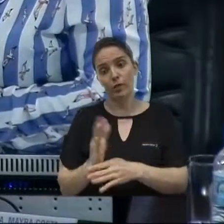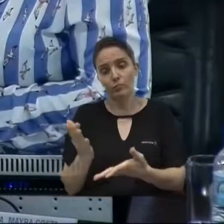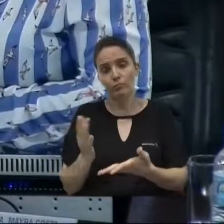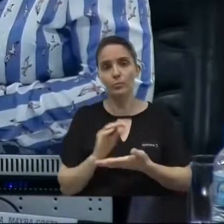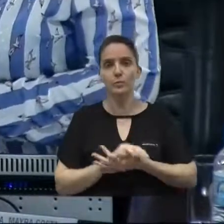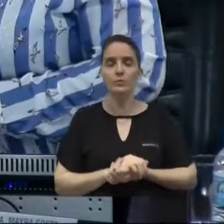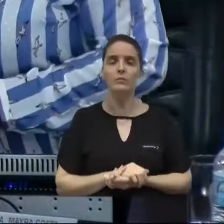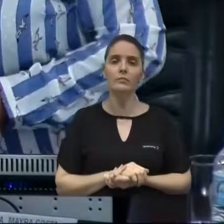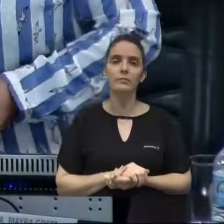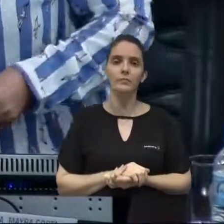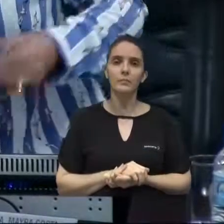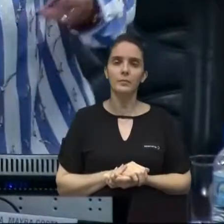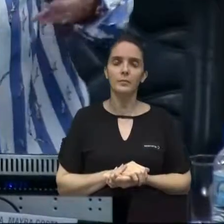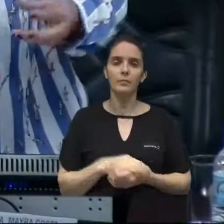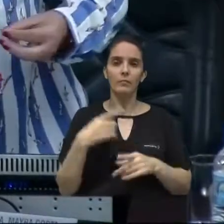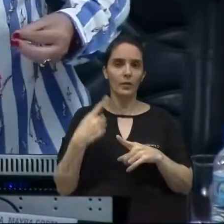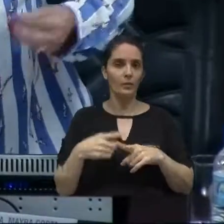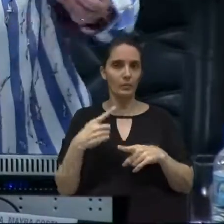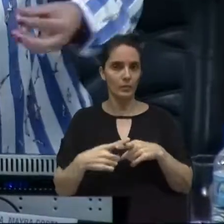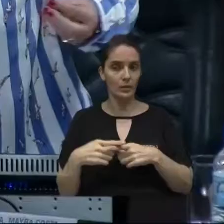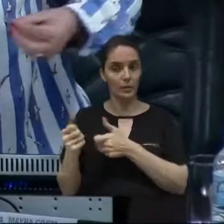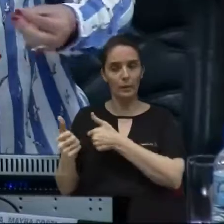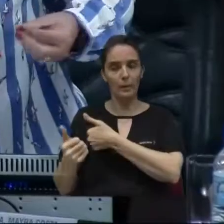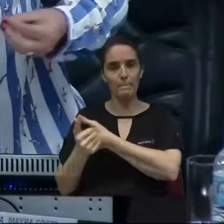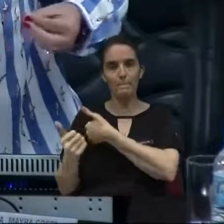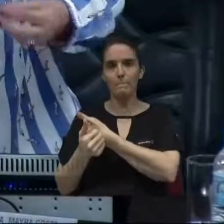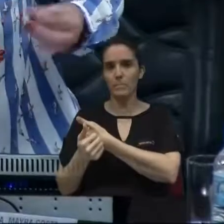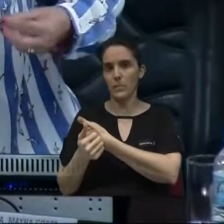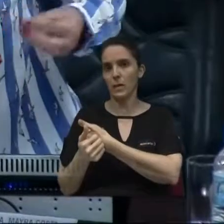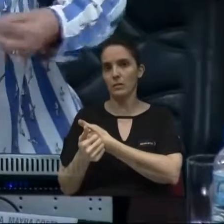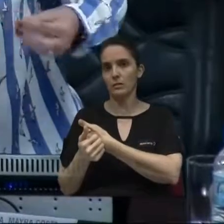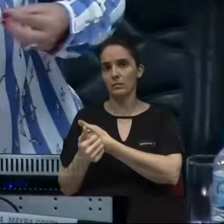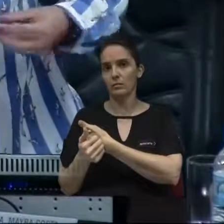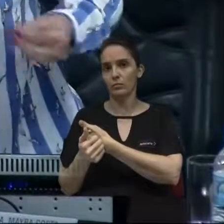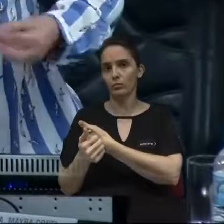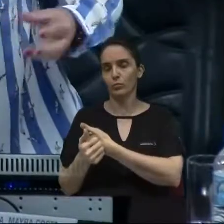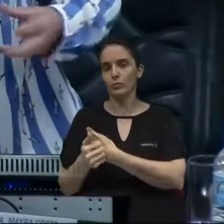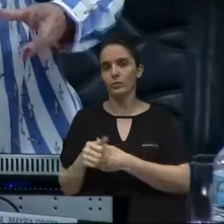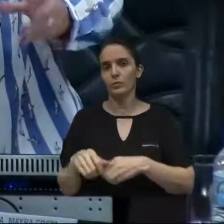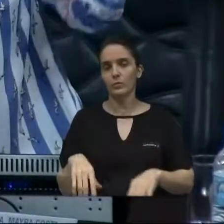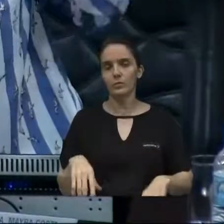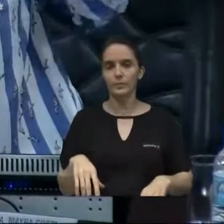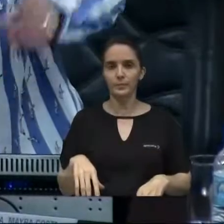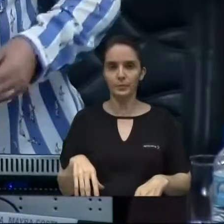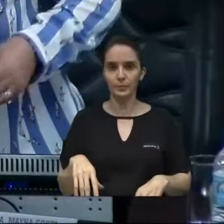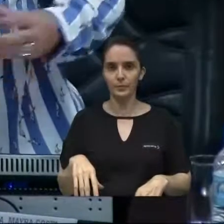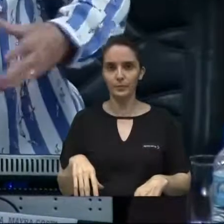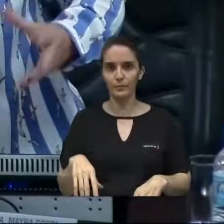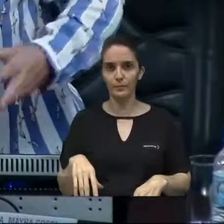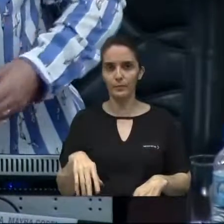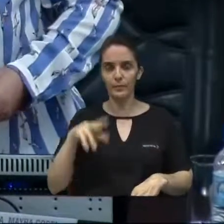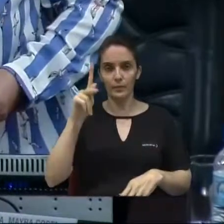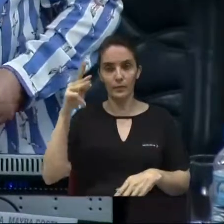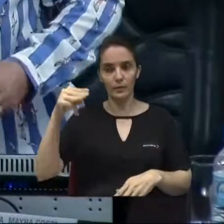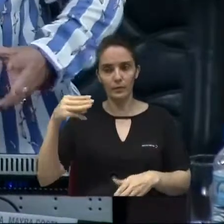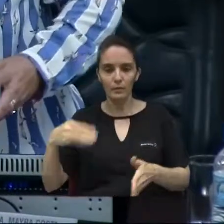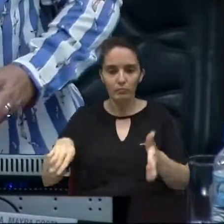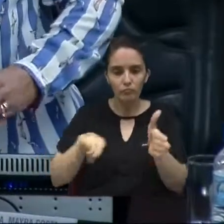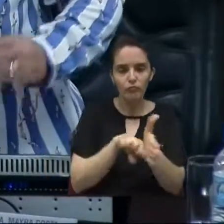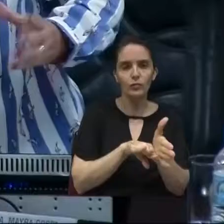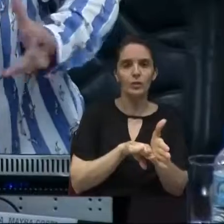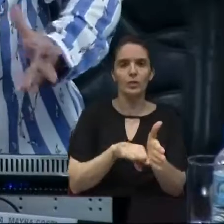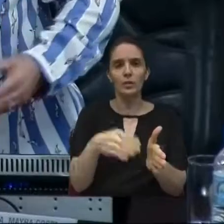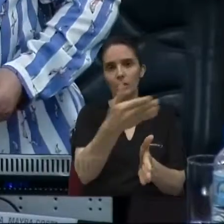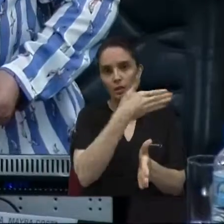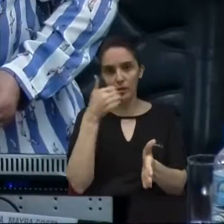bastante, porque, estando próximo, o atendimento, o socorro, assim, em caso de confusão e